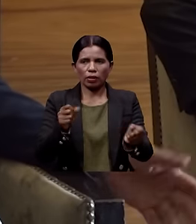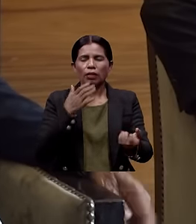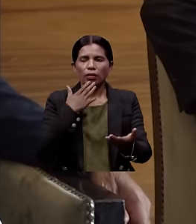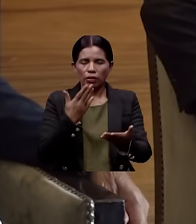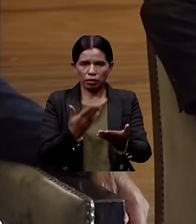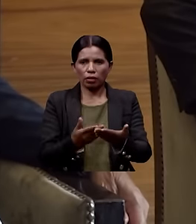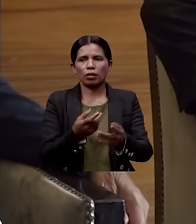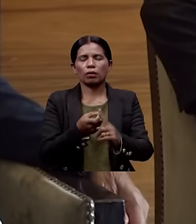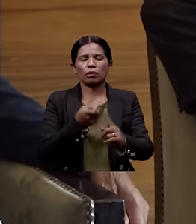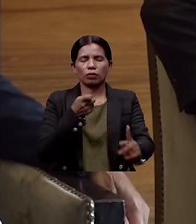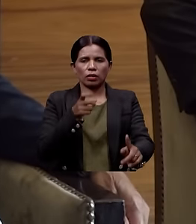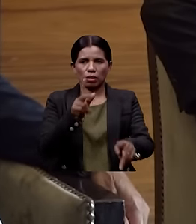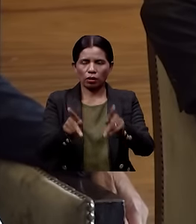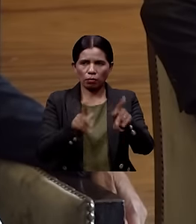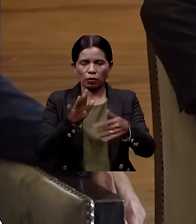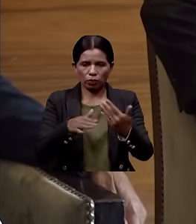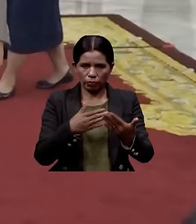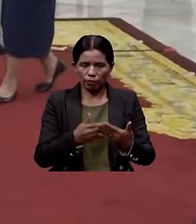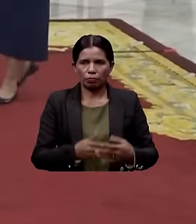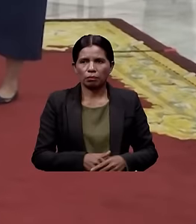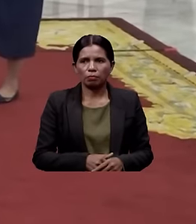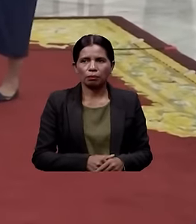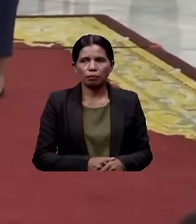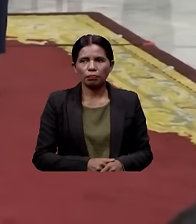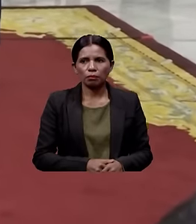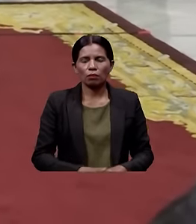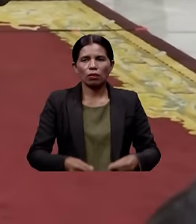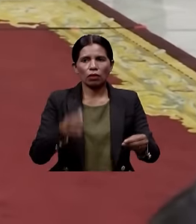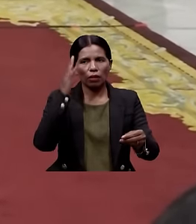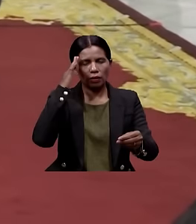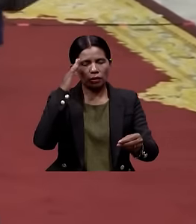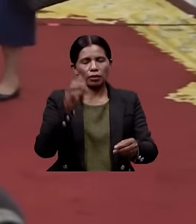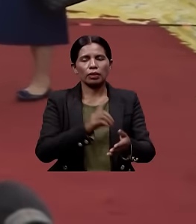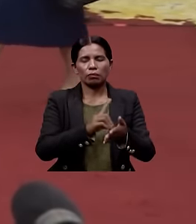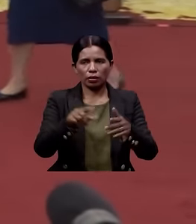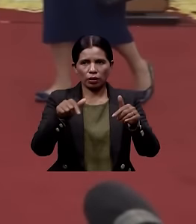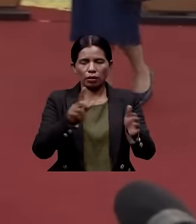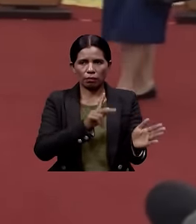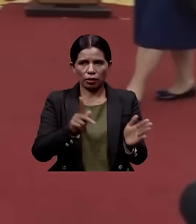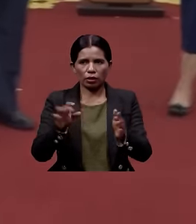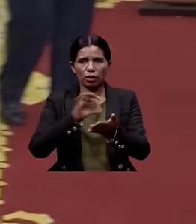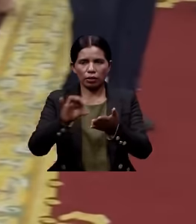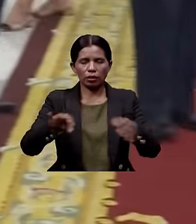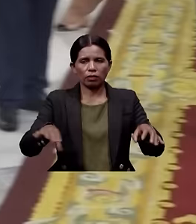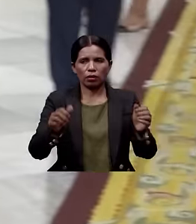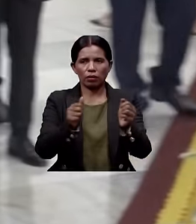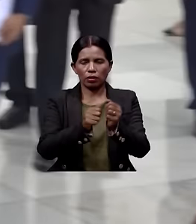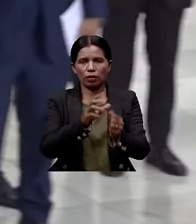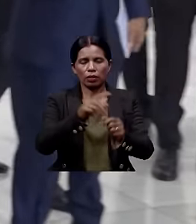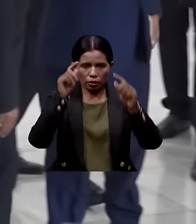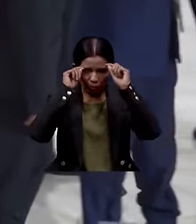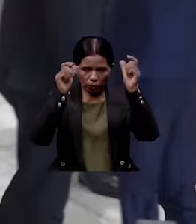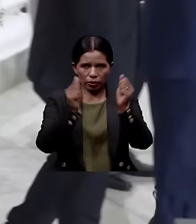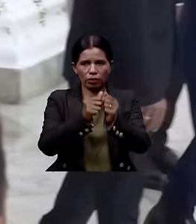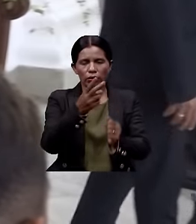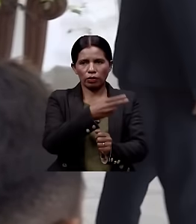você, né? A Tfano Infali Katak semana né, plano assina acordo tratado fronteira terrestre entre Timor-Leste e